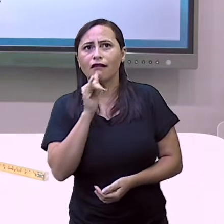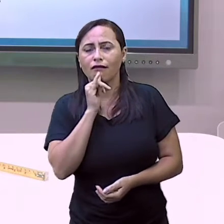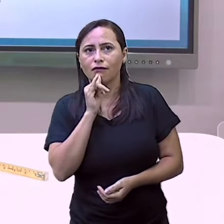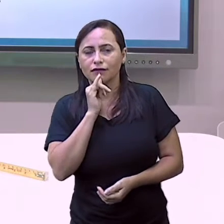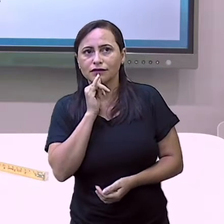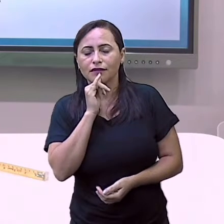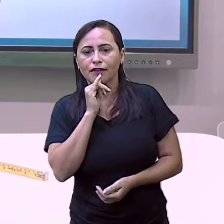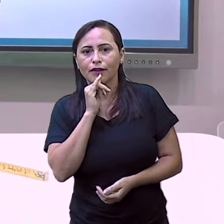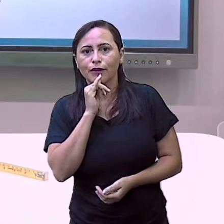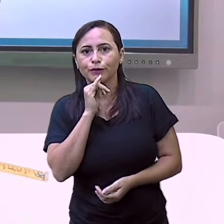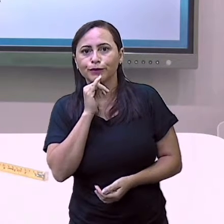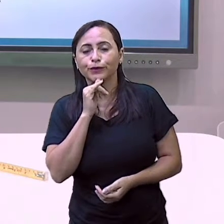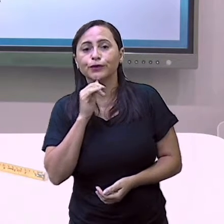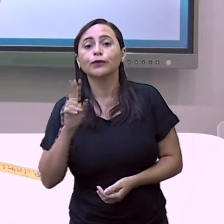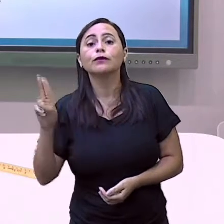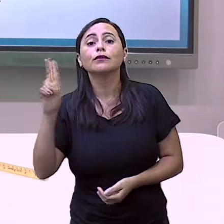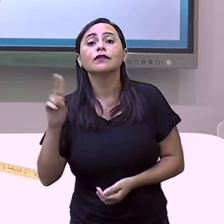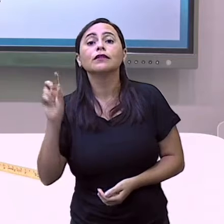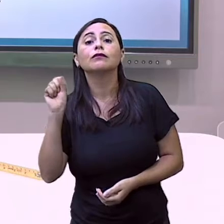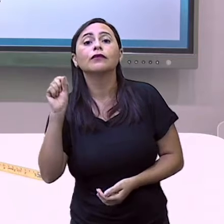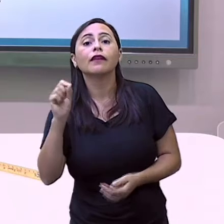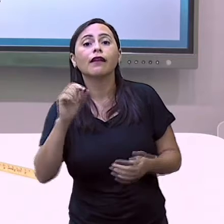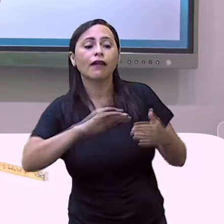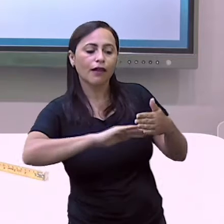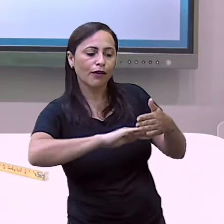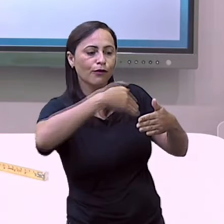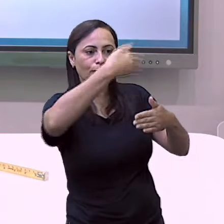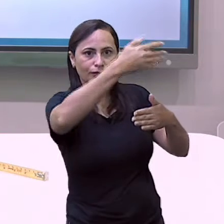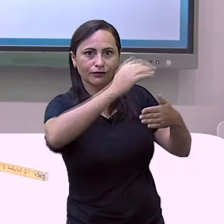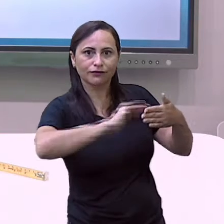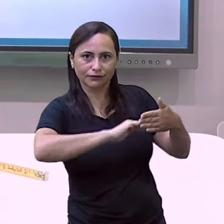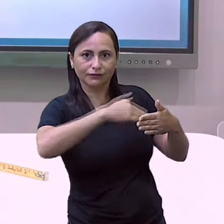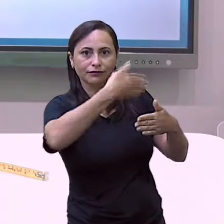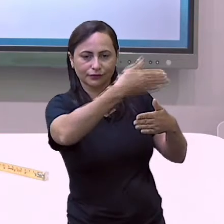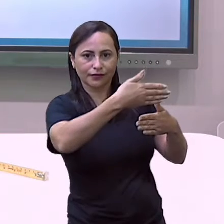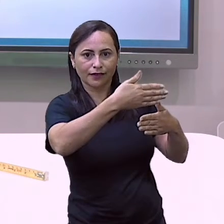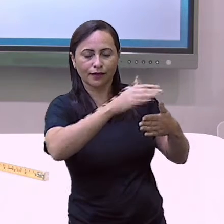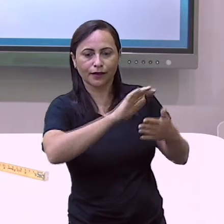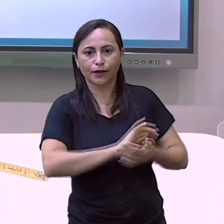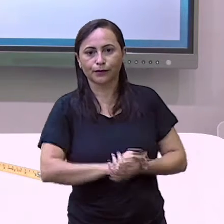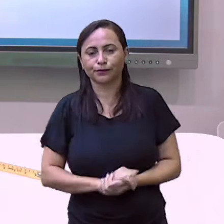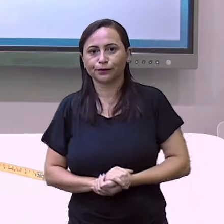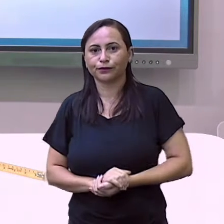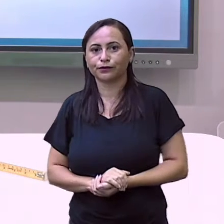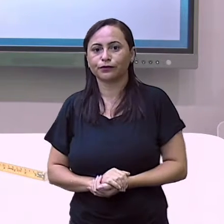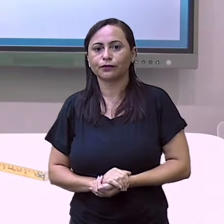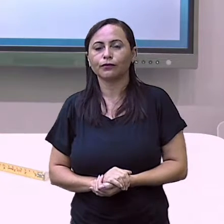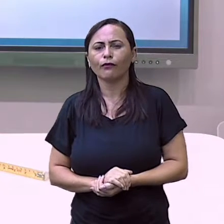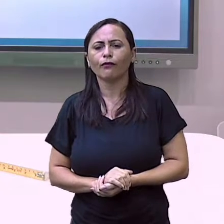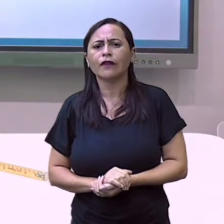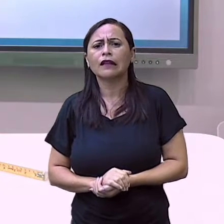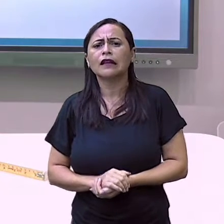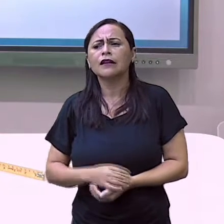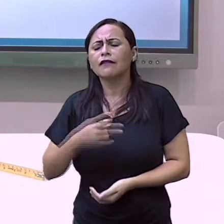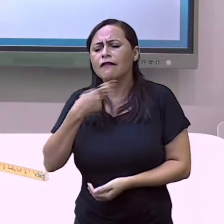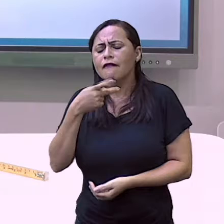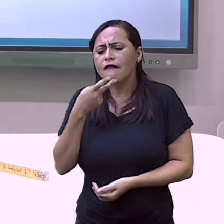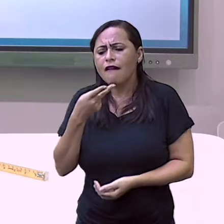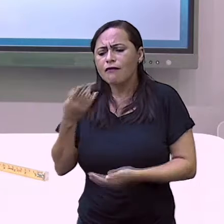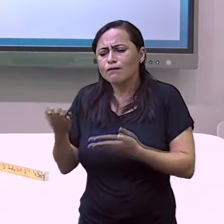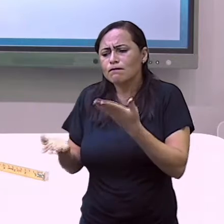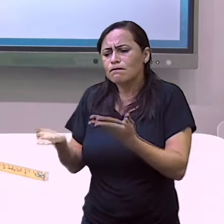o calendário. Ainda aqui nos exemplos, quando nós falamos sobre peso,